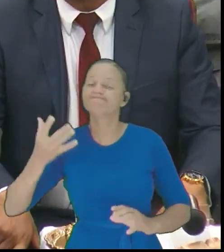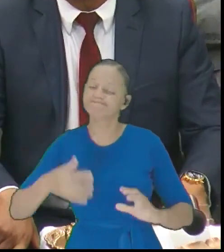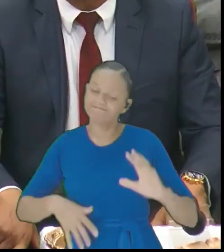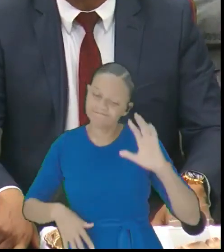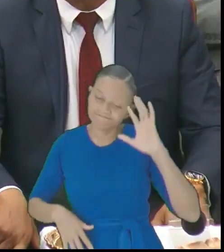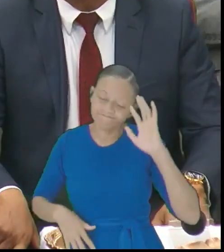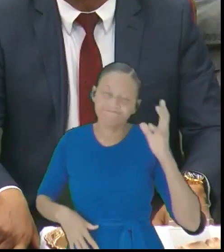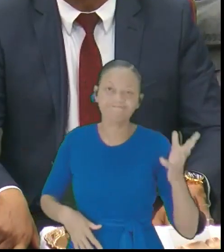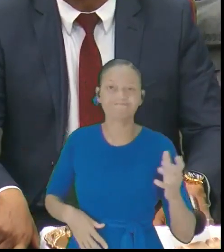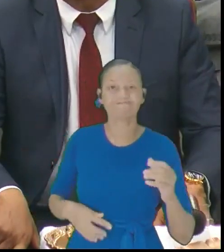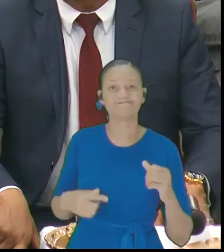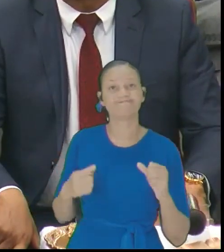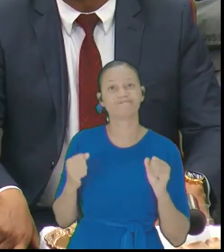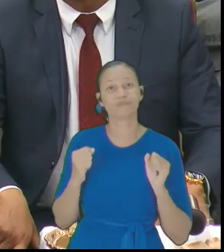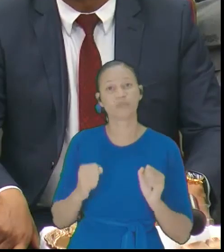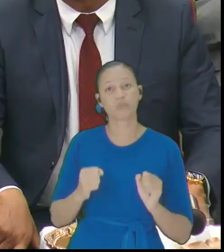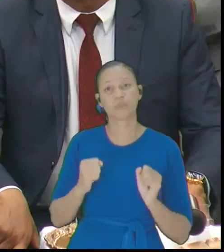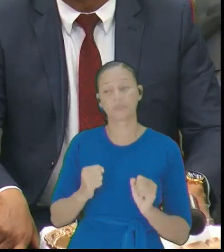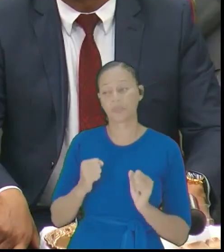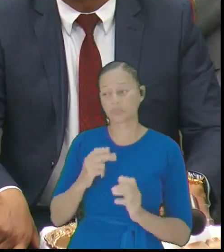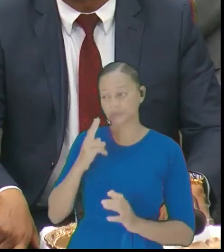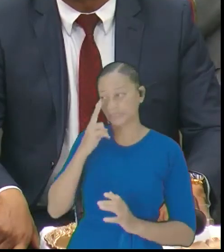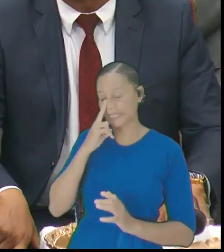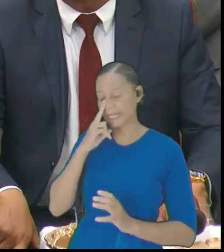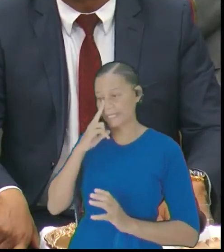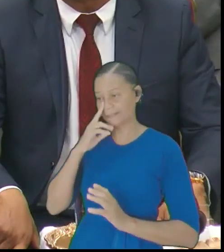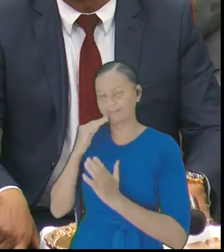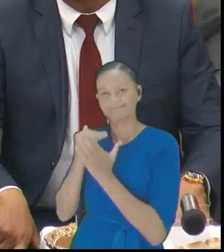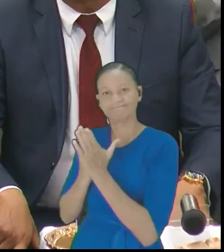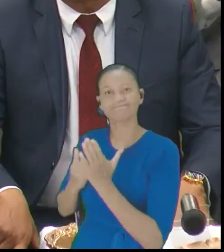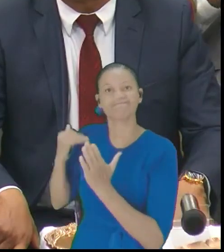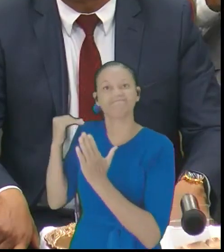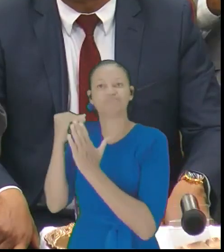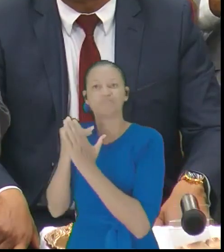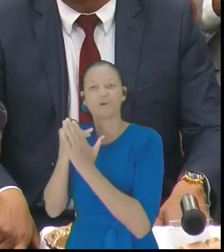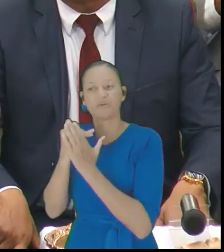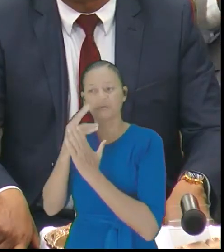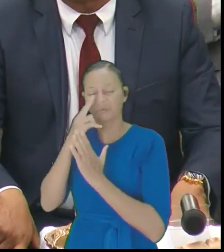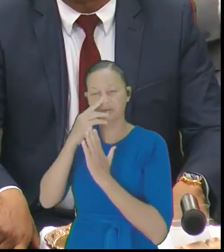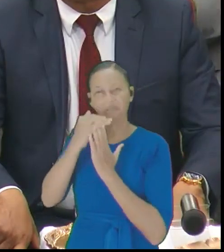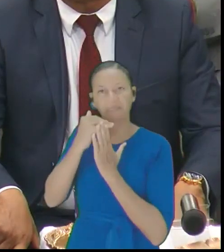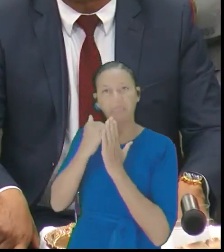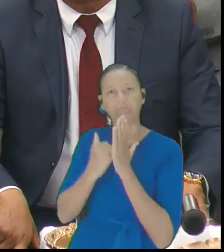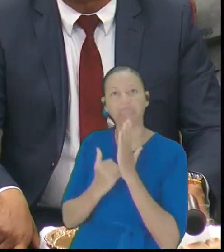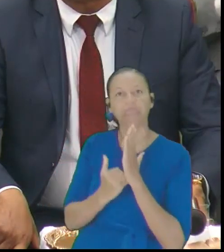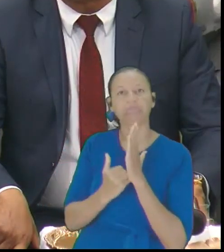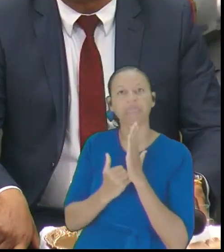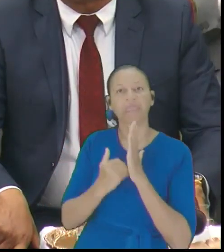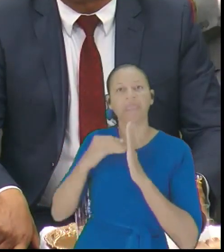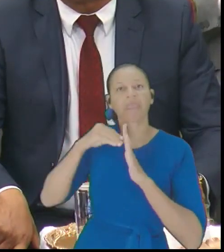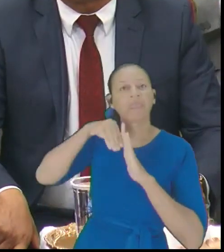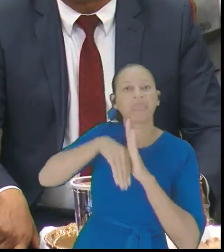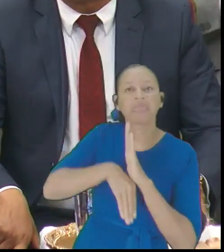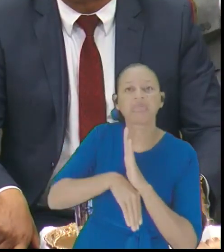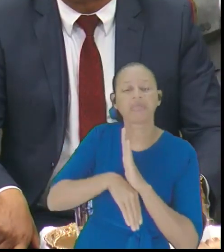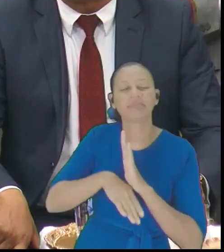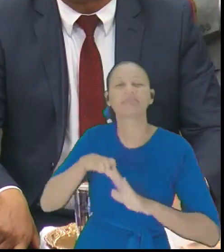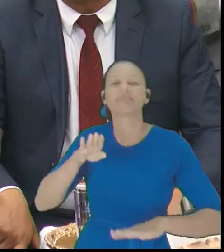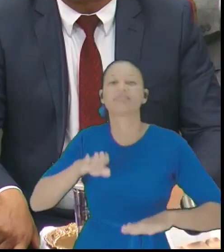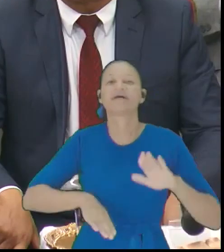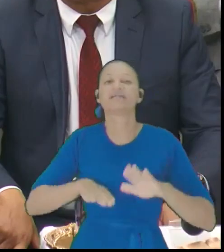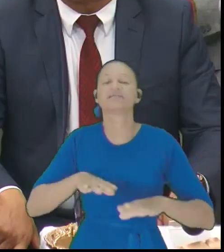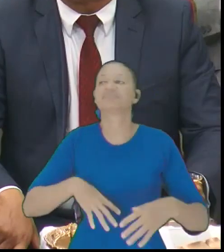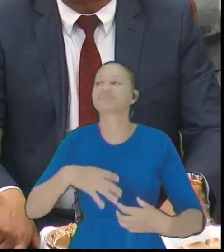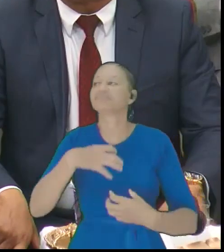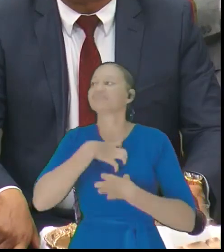Eu posso sair mais crente, menos crente, depende da minha condição